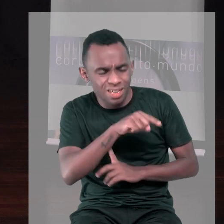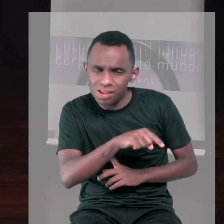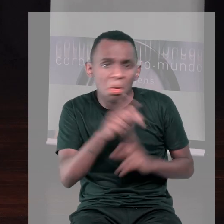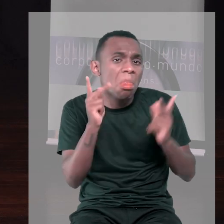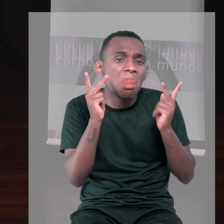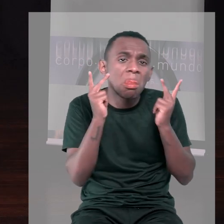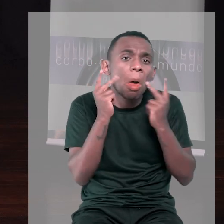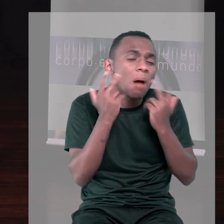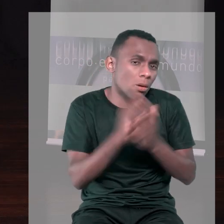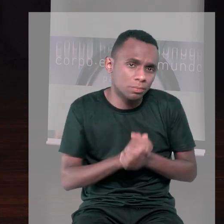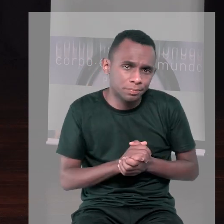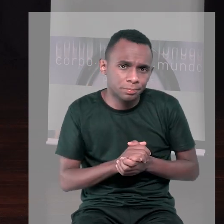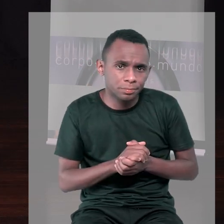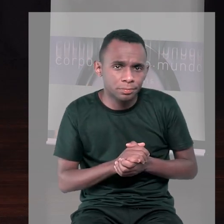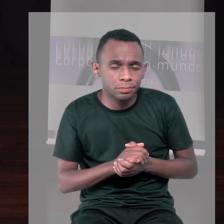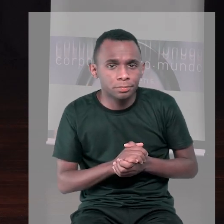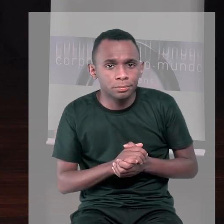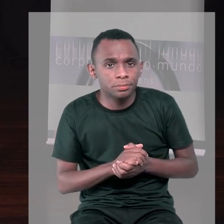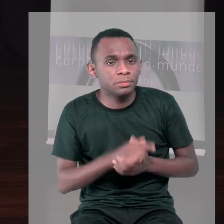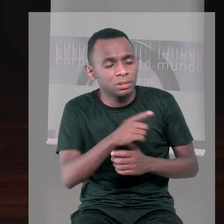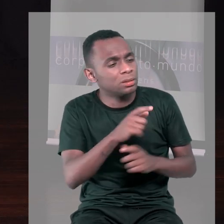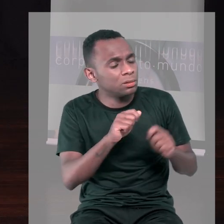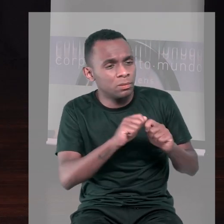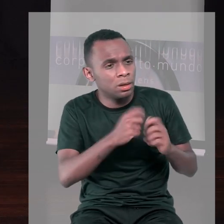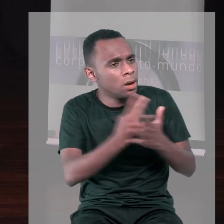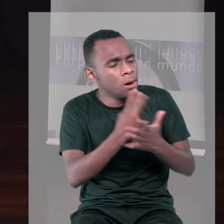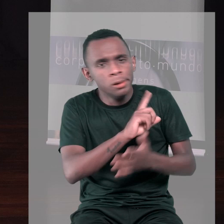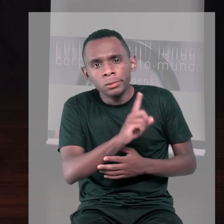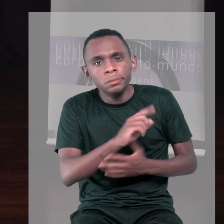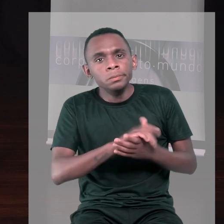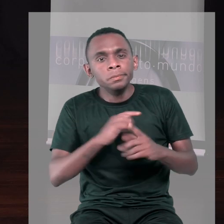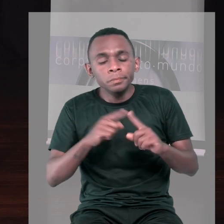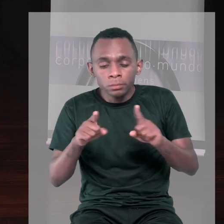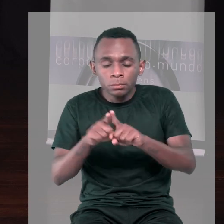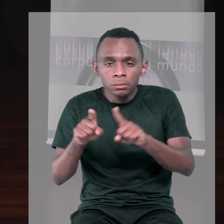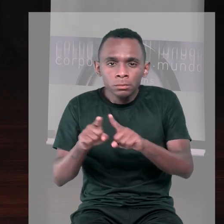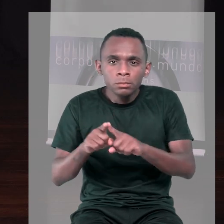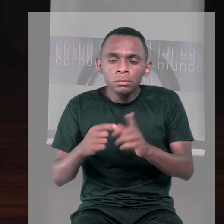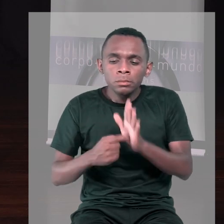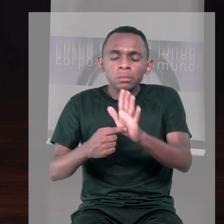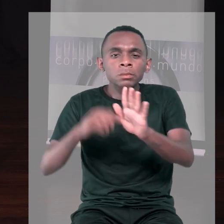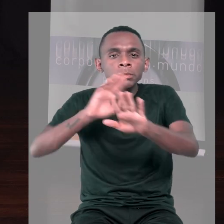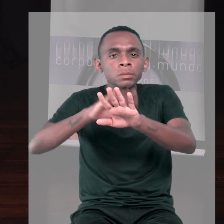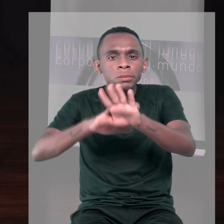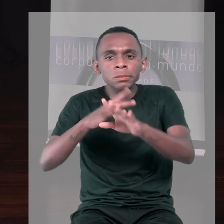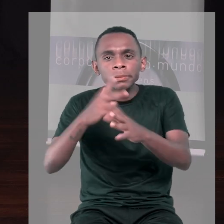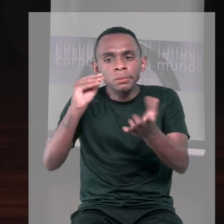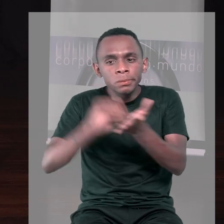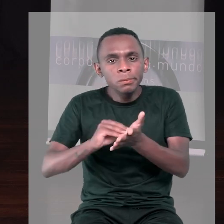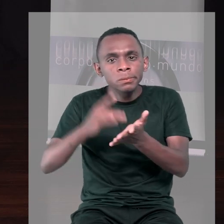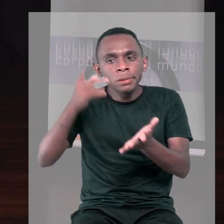esse em absoluto o ponto de vista da autora, e não é também o meu, porque eu tenho a impressão que o termo banalidade